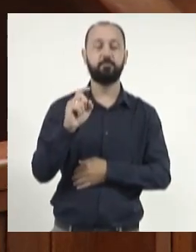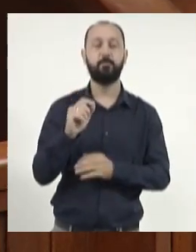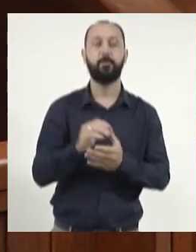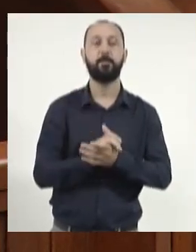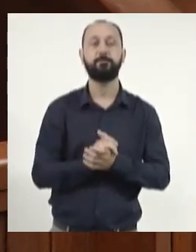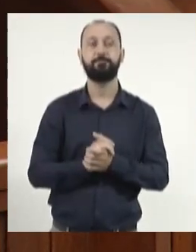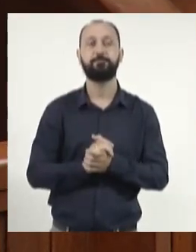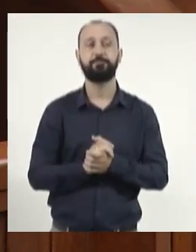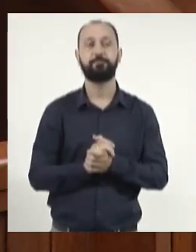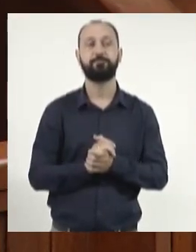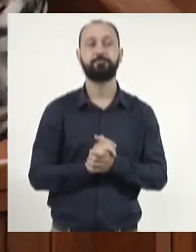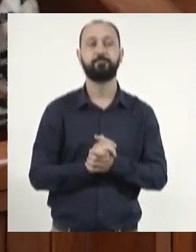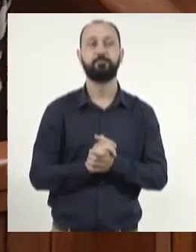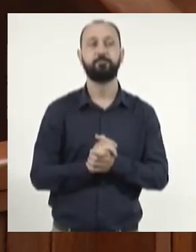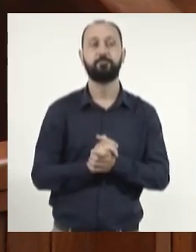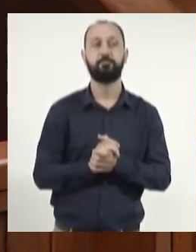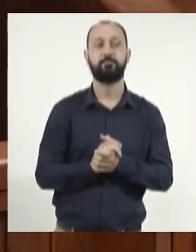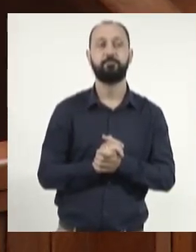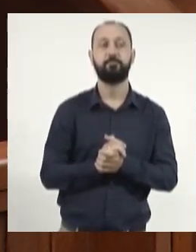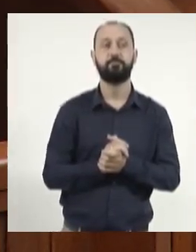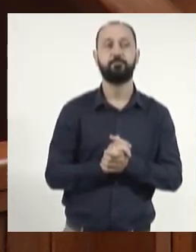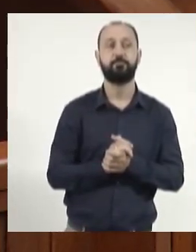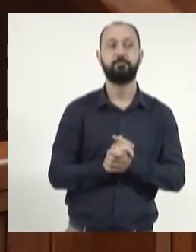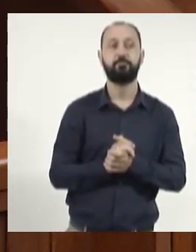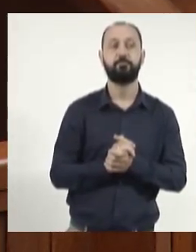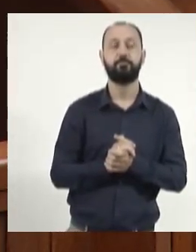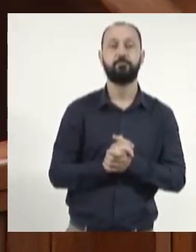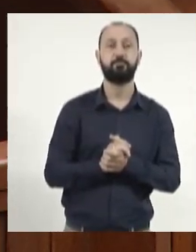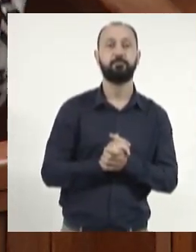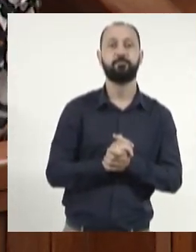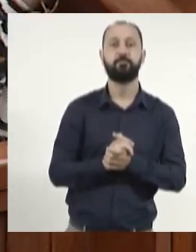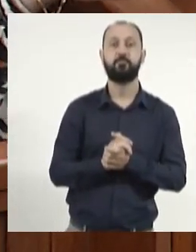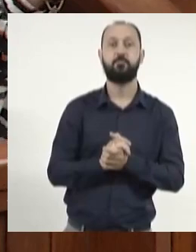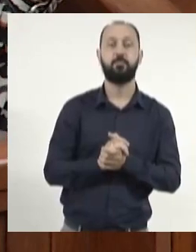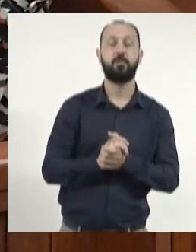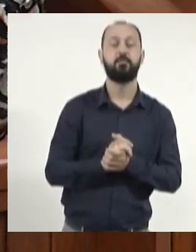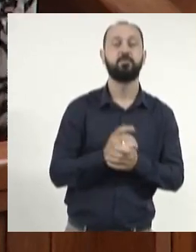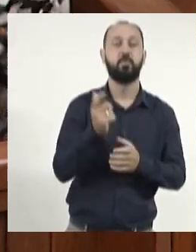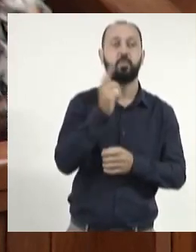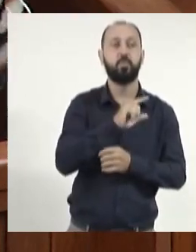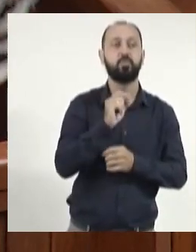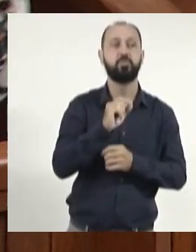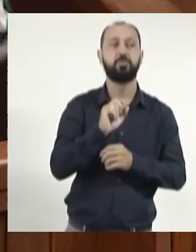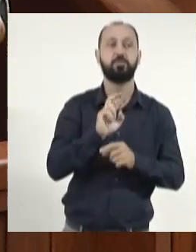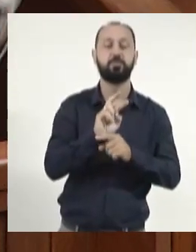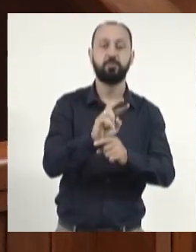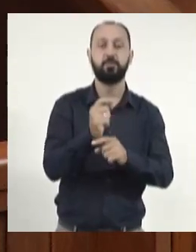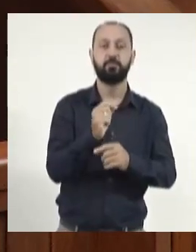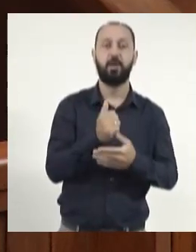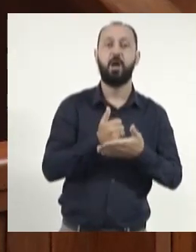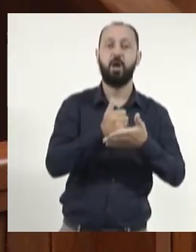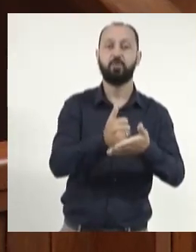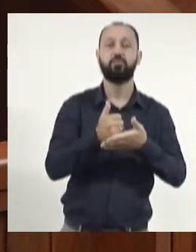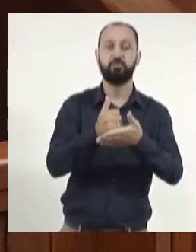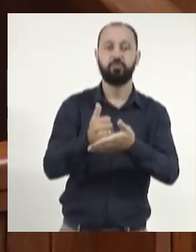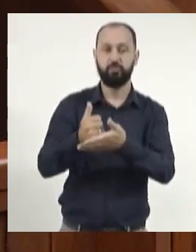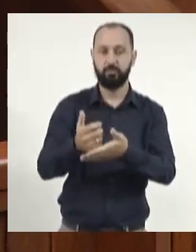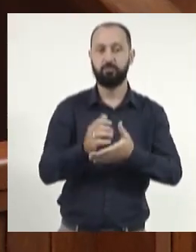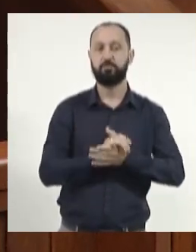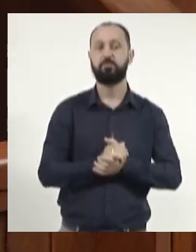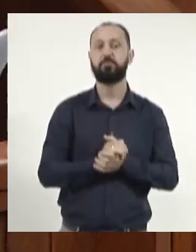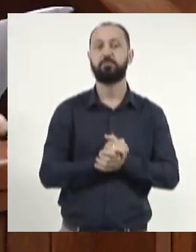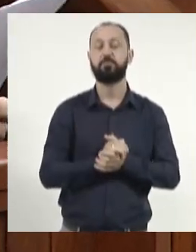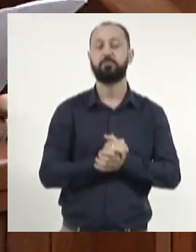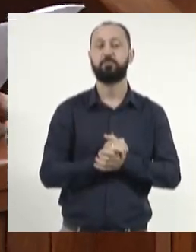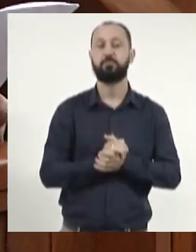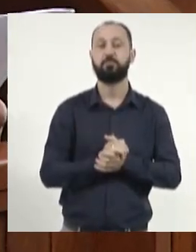então que o Estado possa intervir na Saúde Dourados, já que vive dando socorro, socorro, e